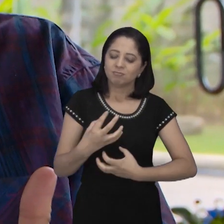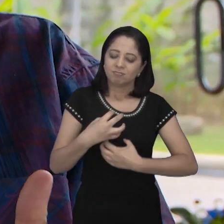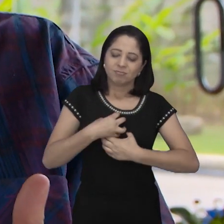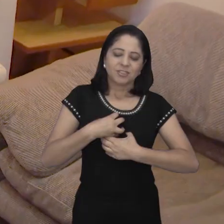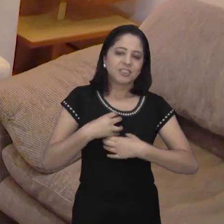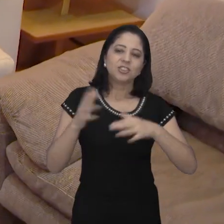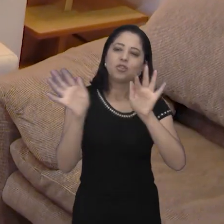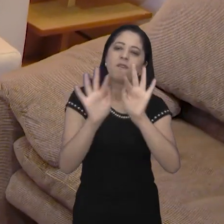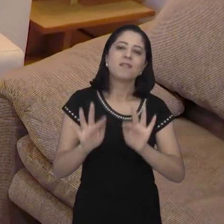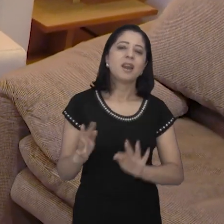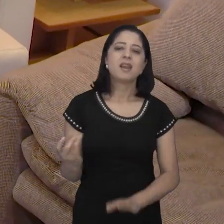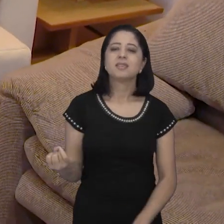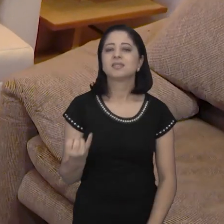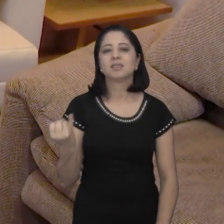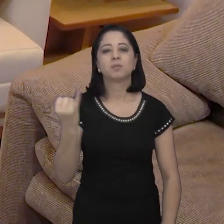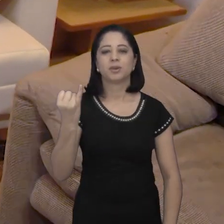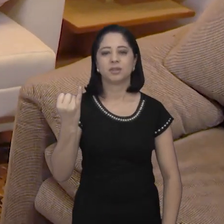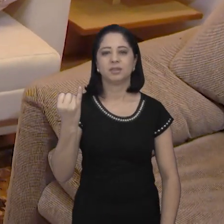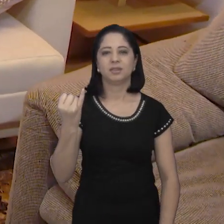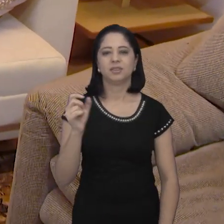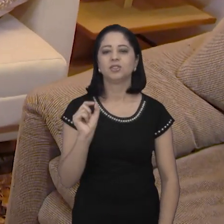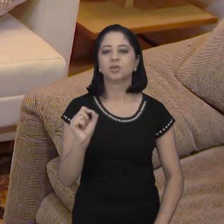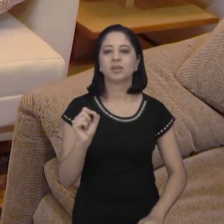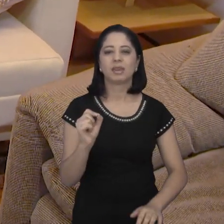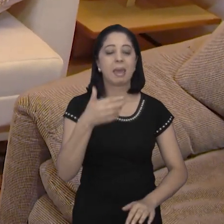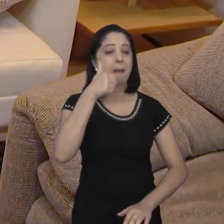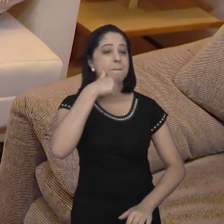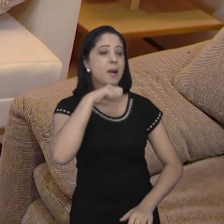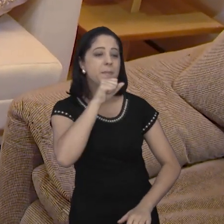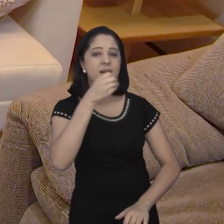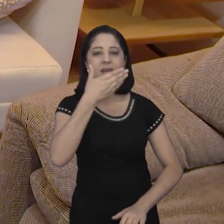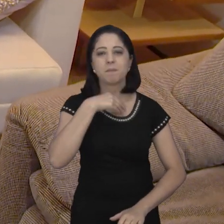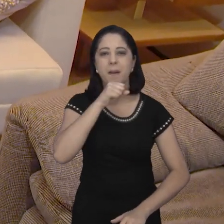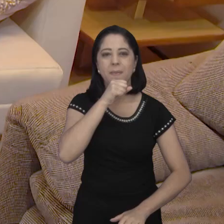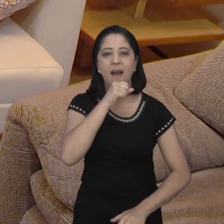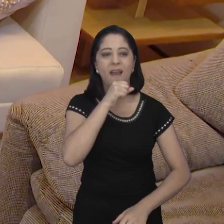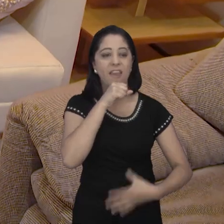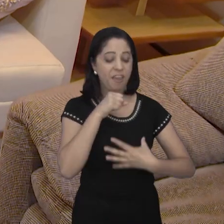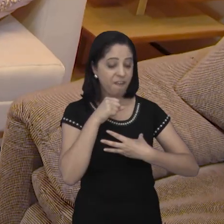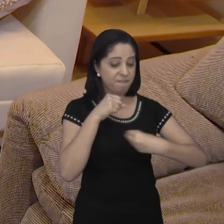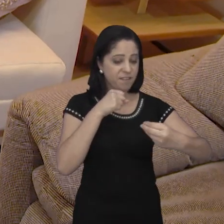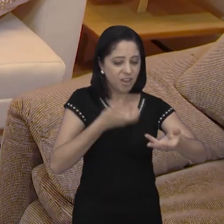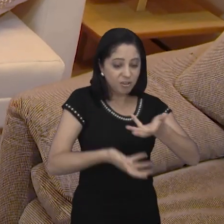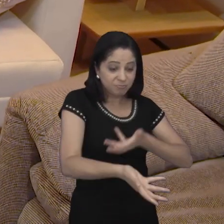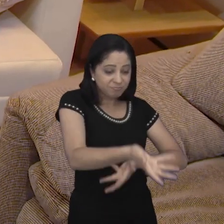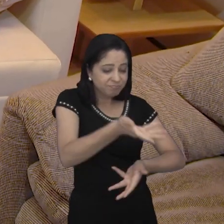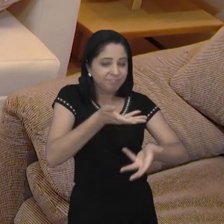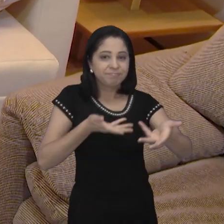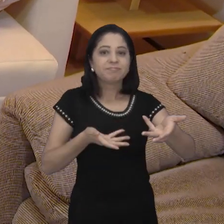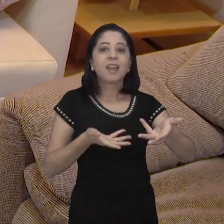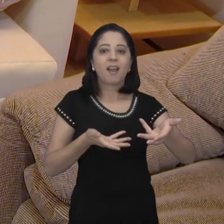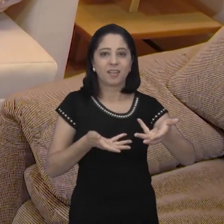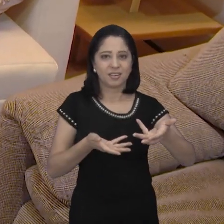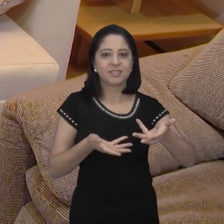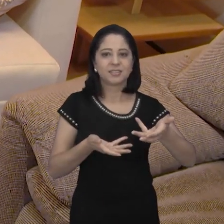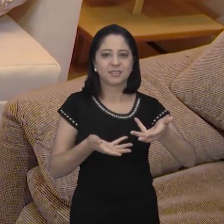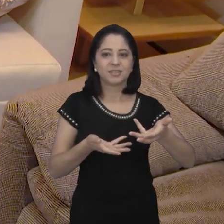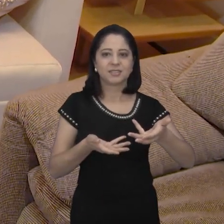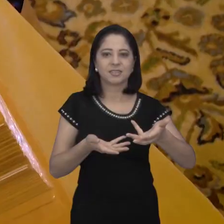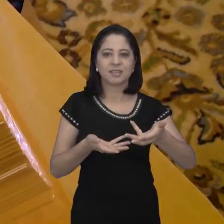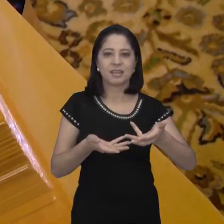aquele ambiente tão importante que deve ter, né, entre pais e filhos. Eu acho que essa casa